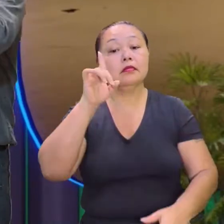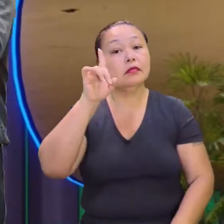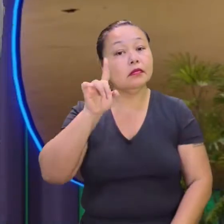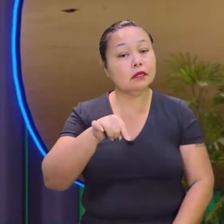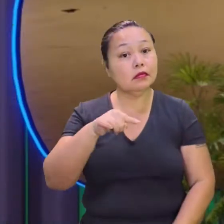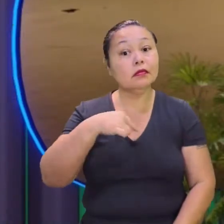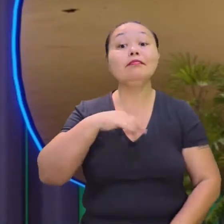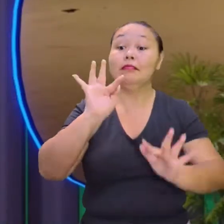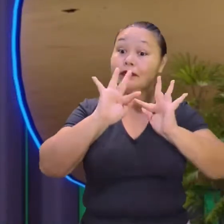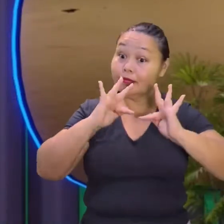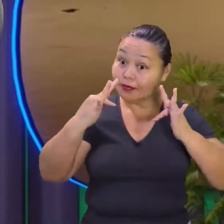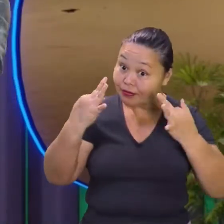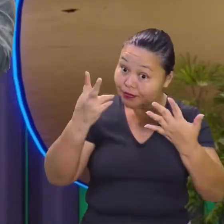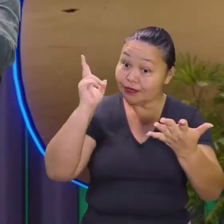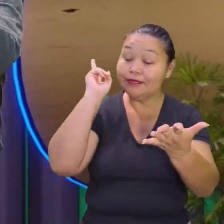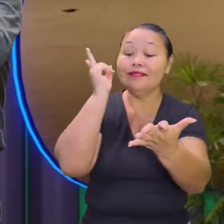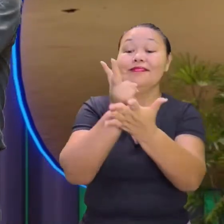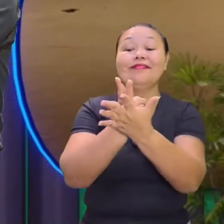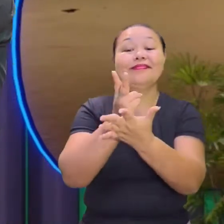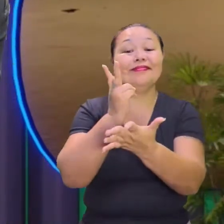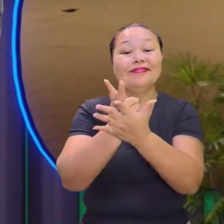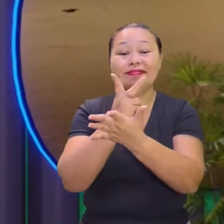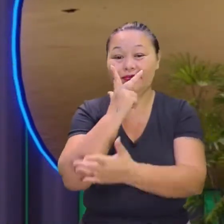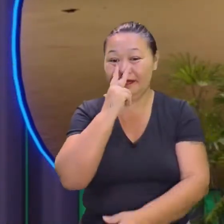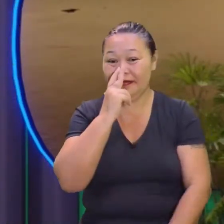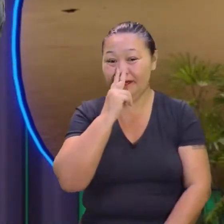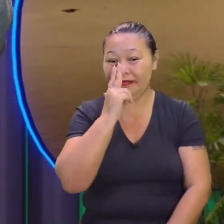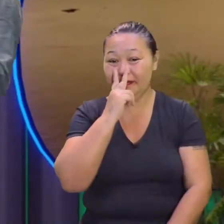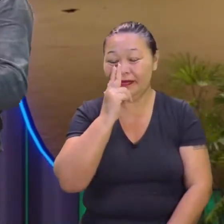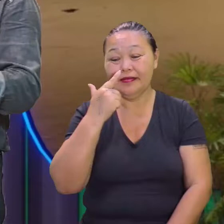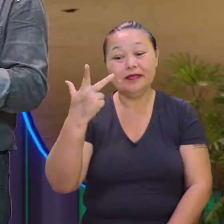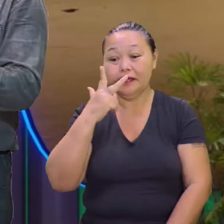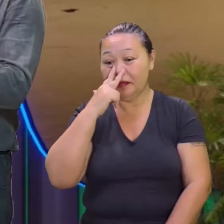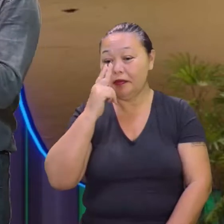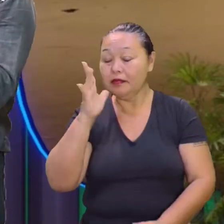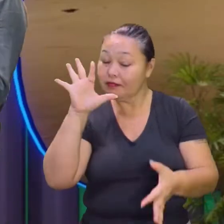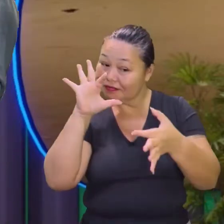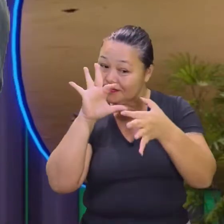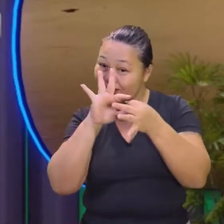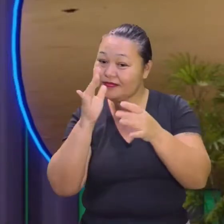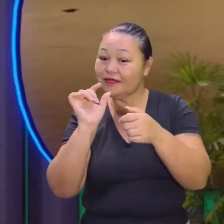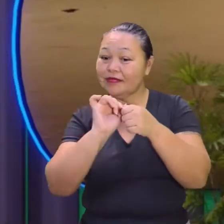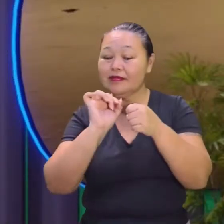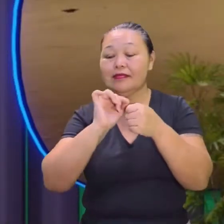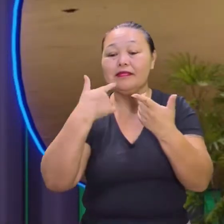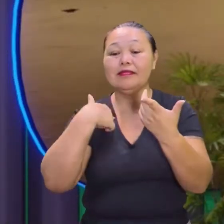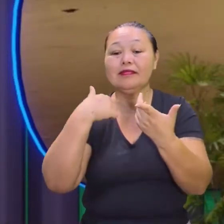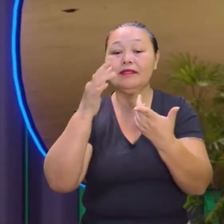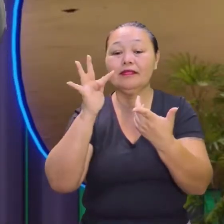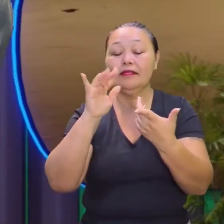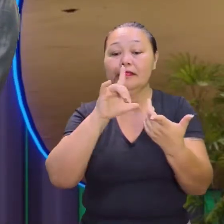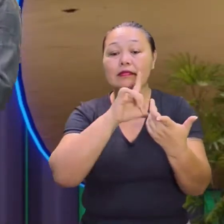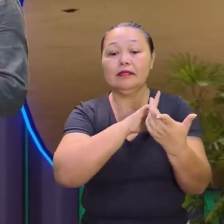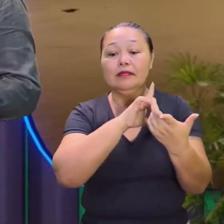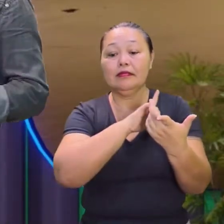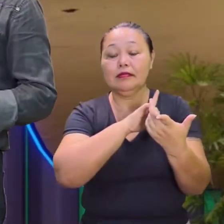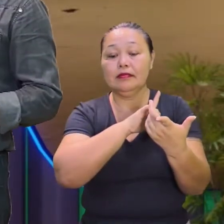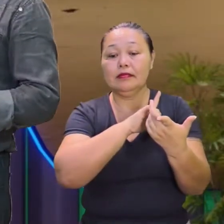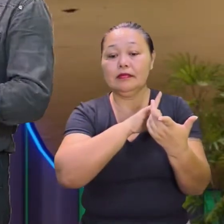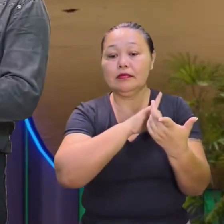é familiar mesmo, né? Exatamente. Então, parece assim meio que clichê, mas a verdade é essa. Nós temos